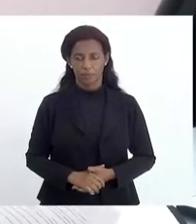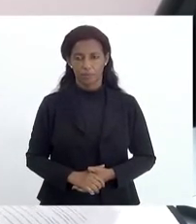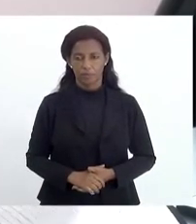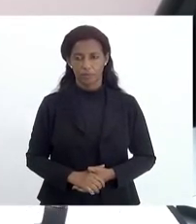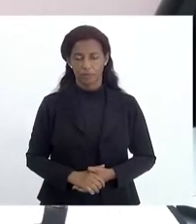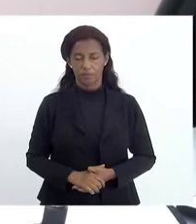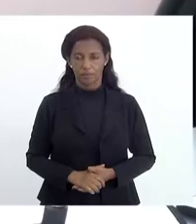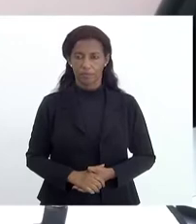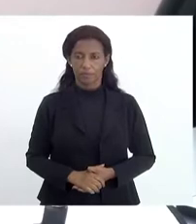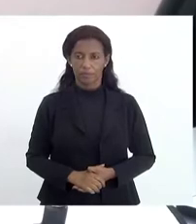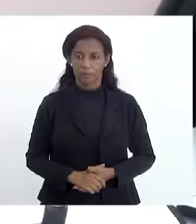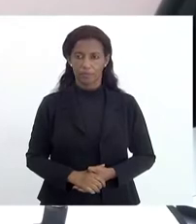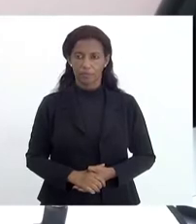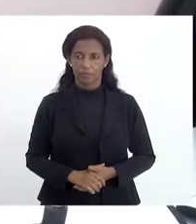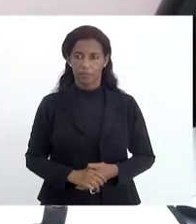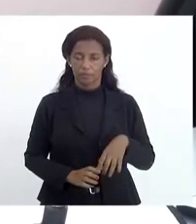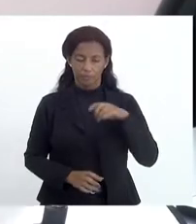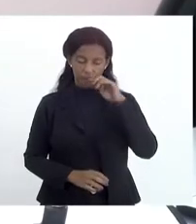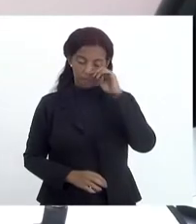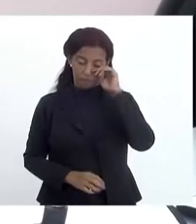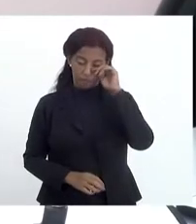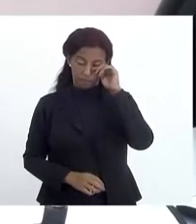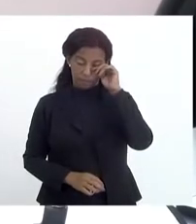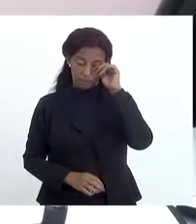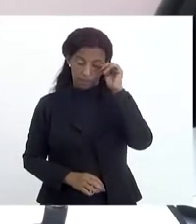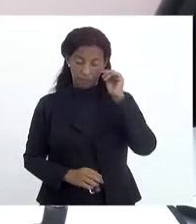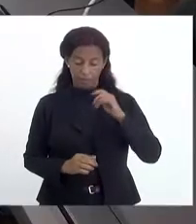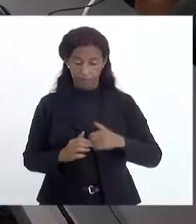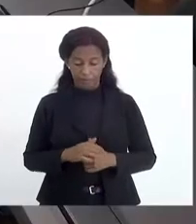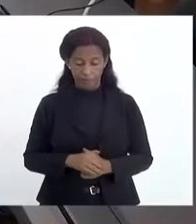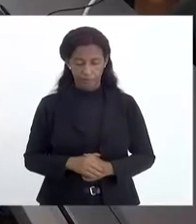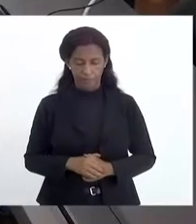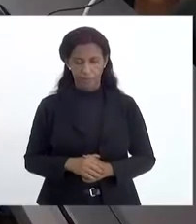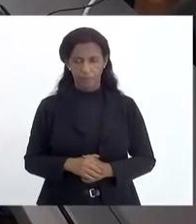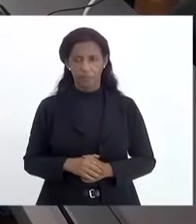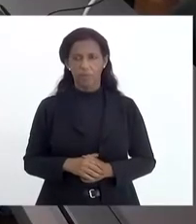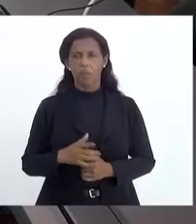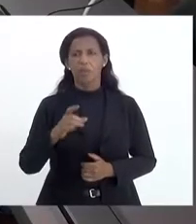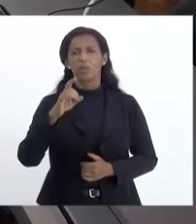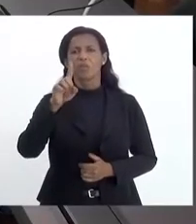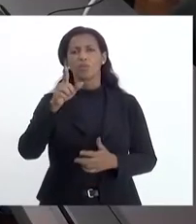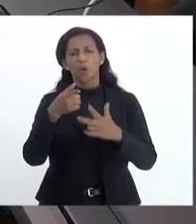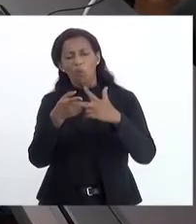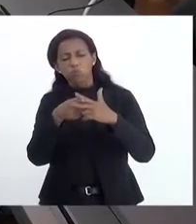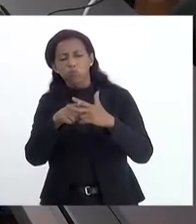Então, deixa eu mostrar mais a ordem. Não, é só corrigir a emenda